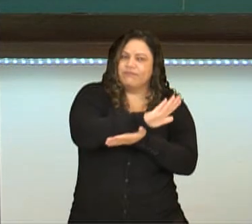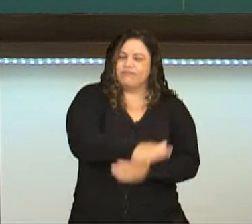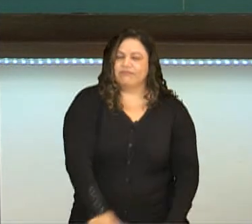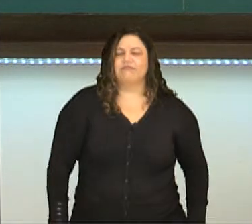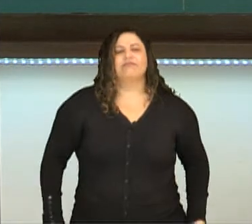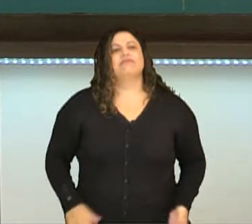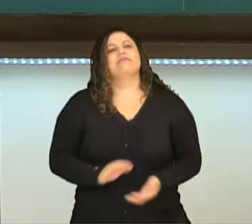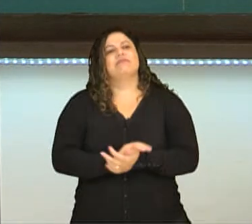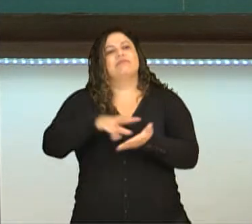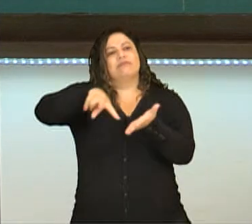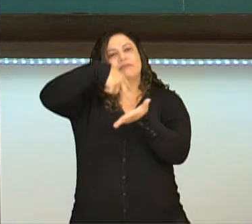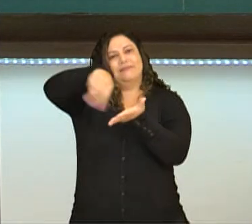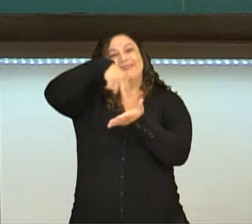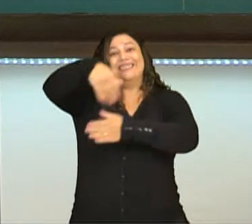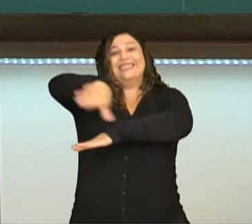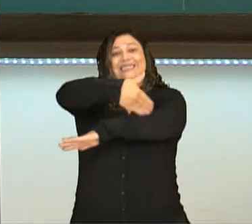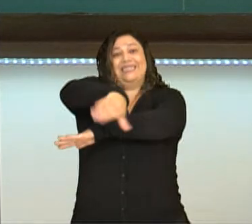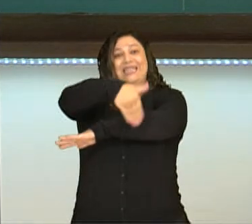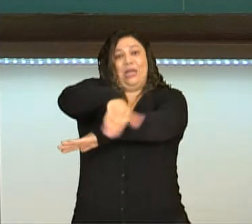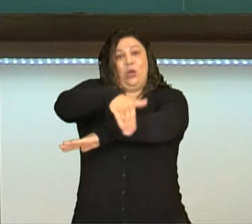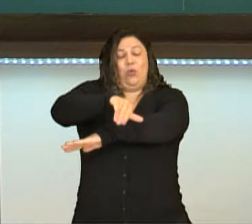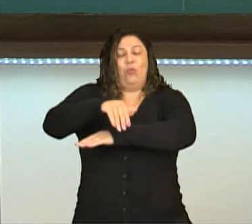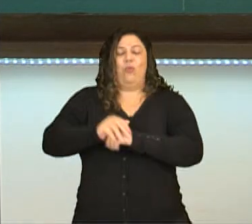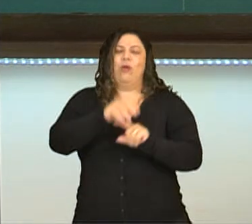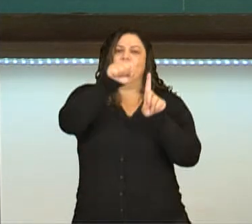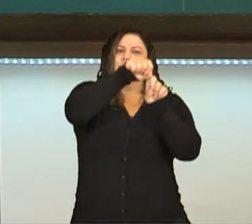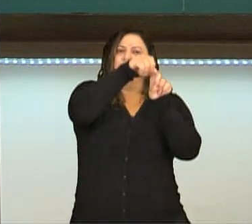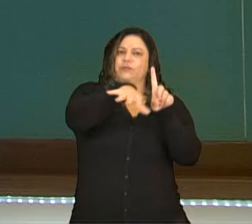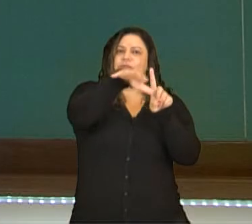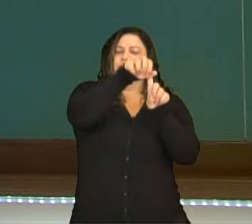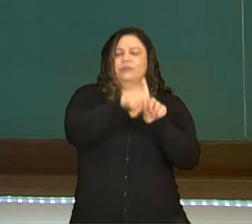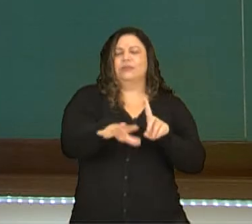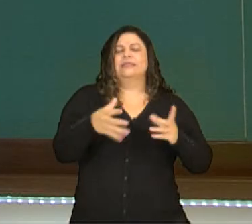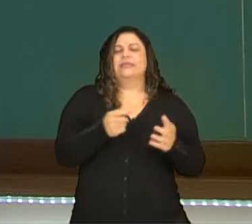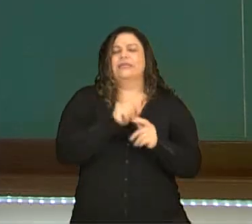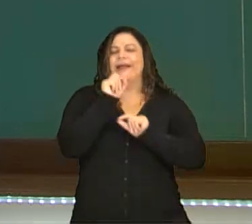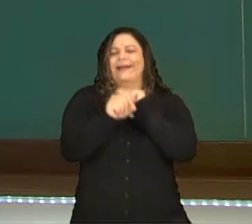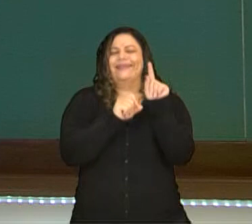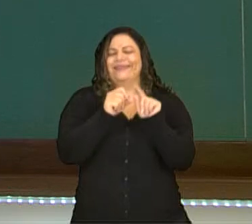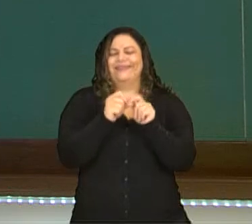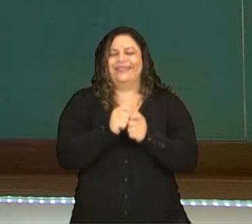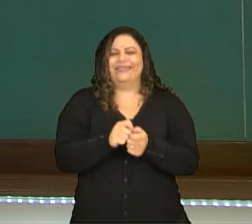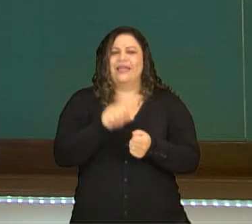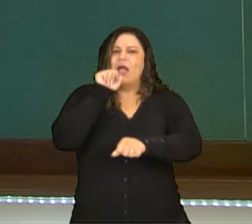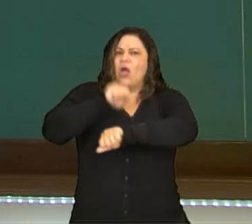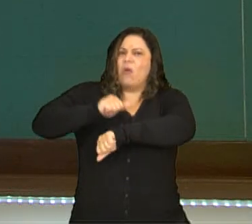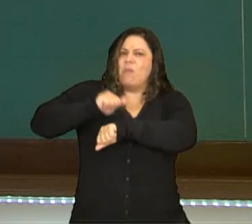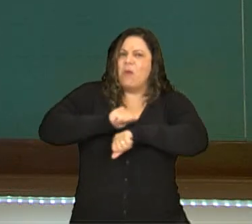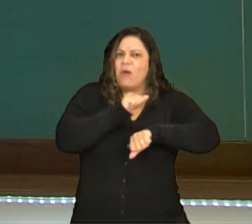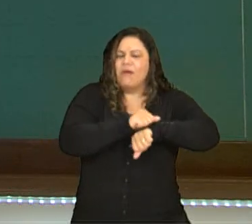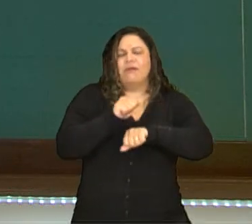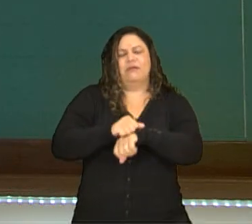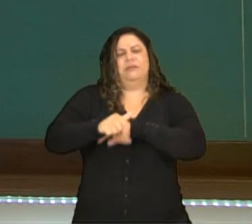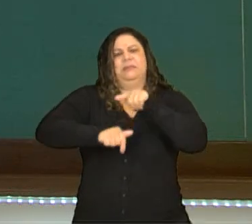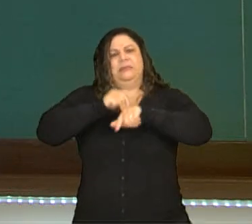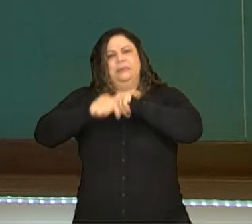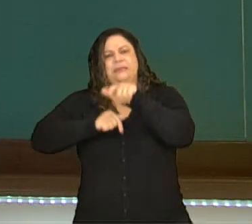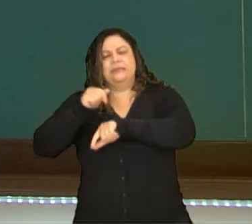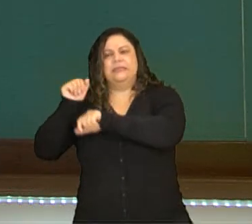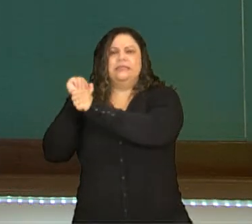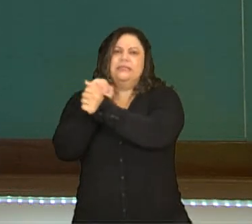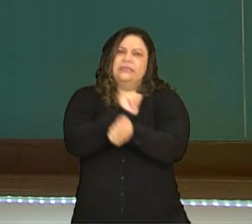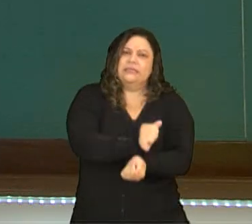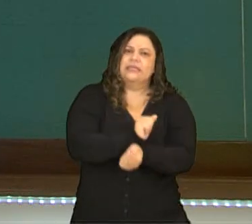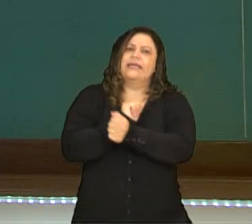Então, ela era uma dança de rua muito popular entre os mais pobres, no caso, os escravos e os trabalhadores. Ela teve toda essa questão de